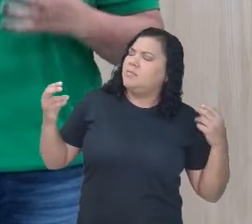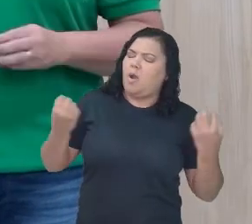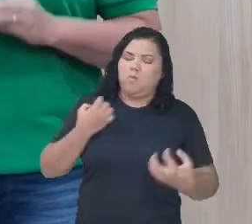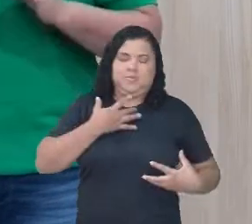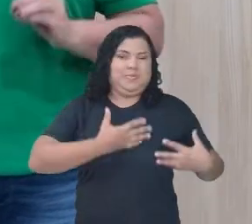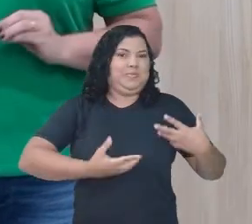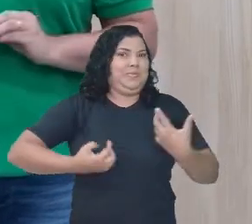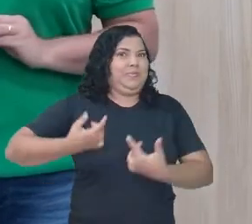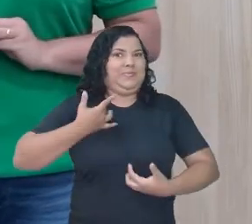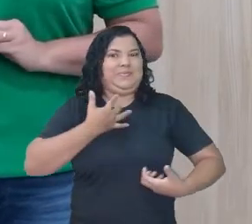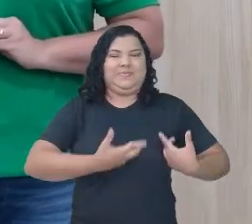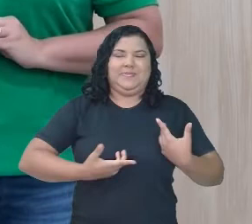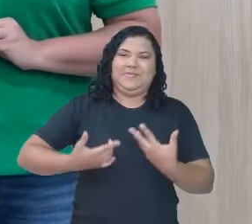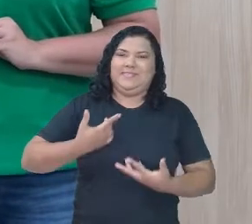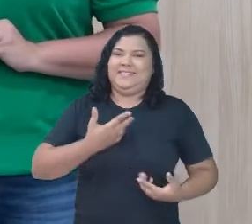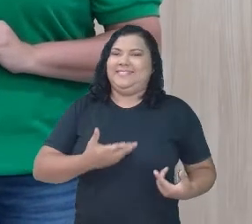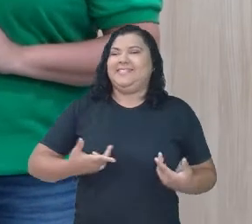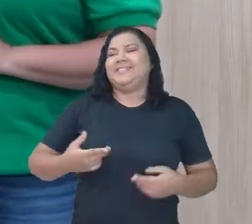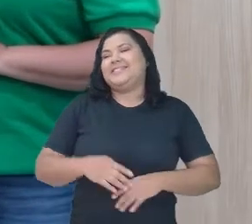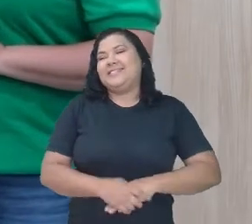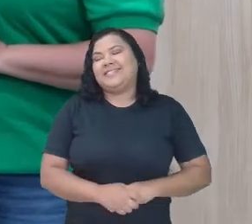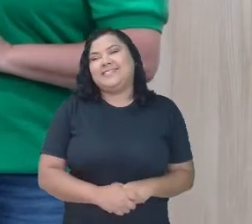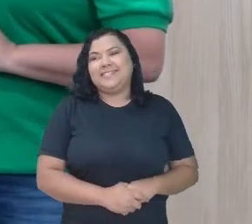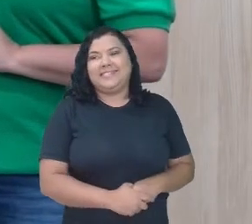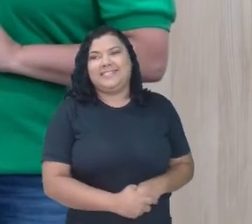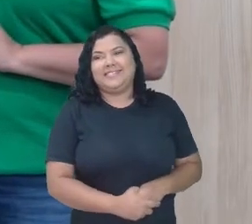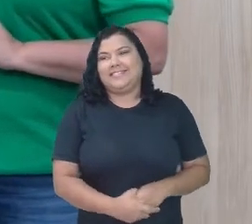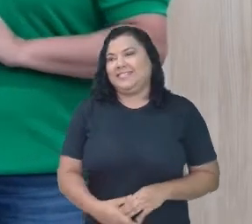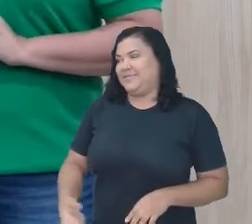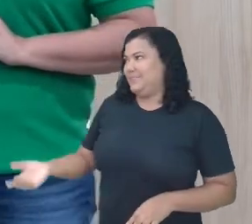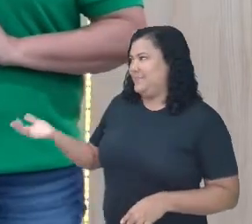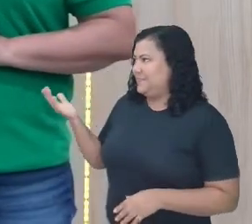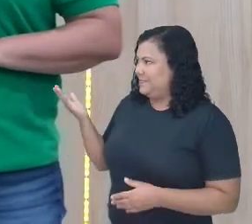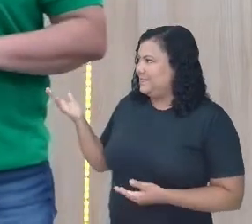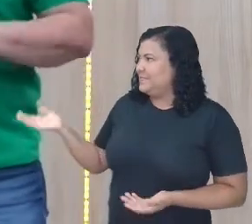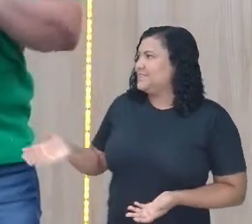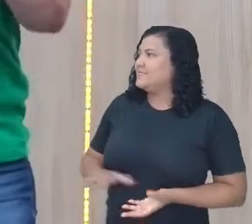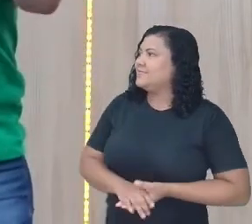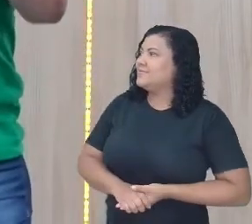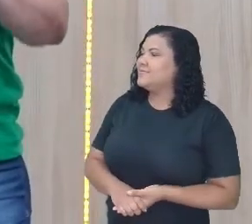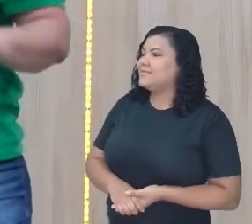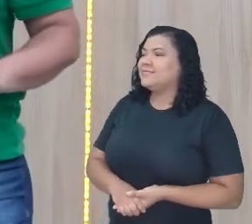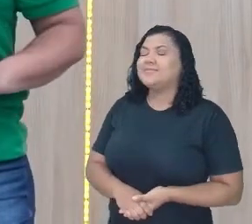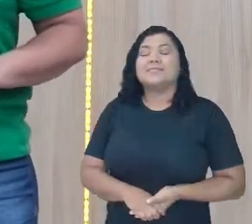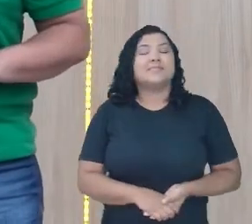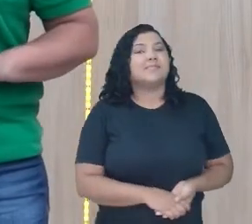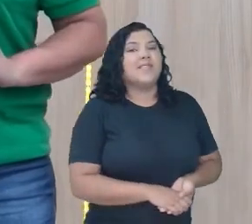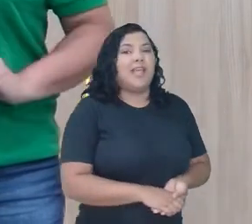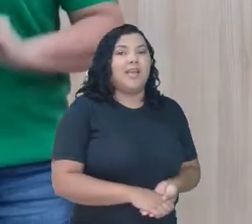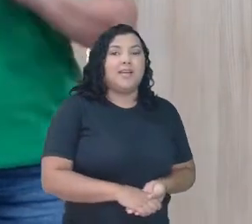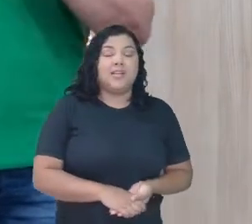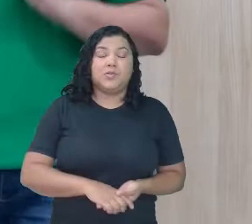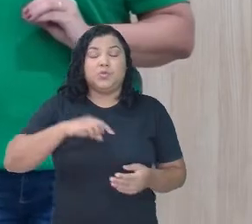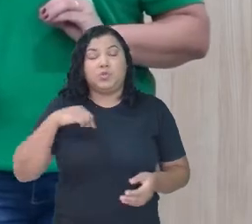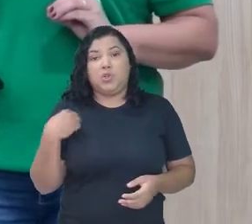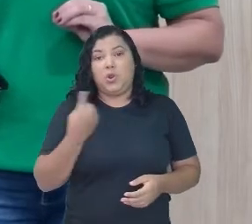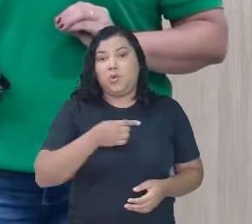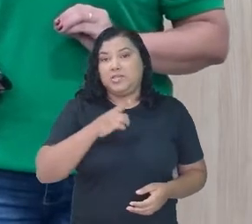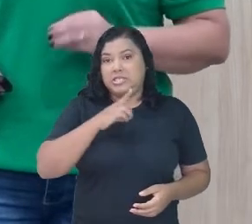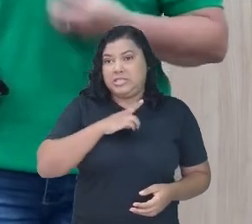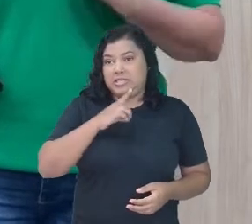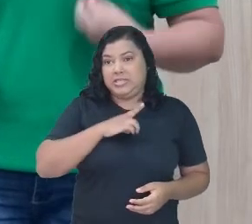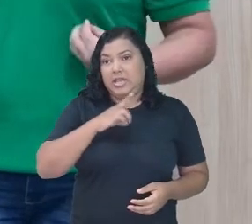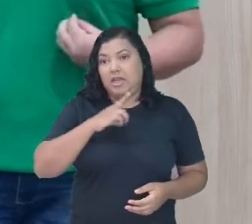borbulhando dentro de cada um de nós que fazemos essa escola. Porque quando temos um lema de vida,